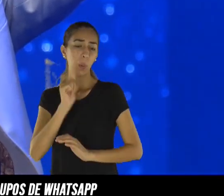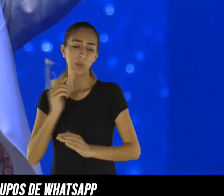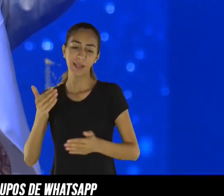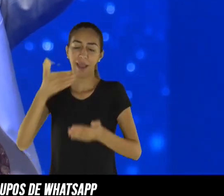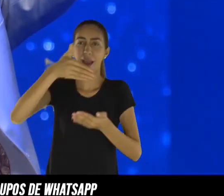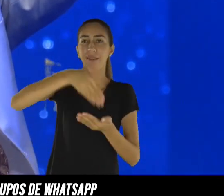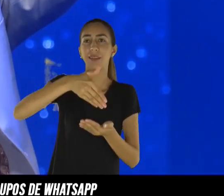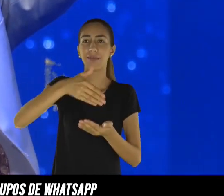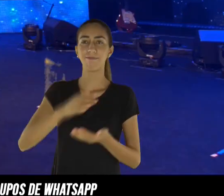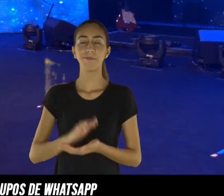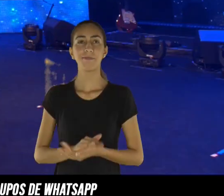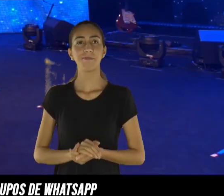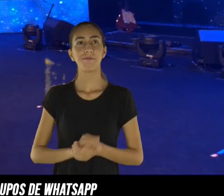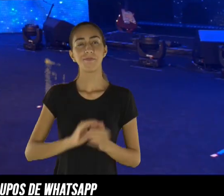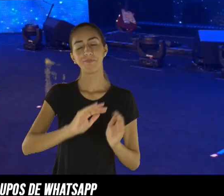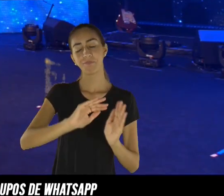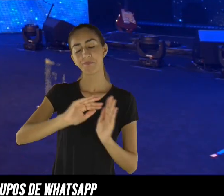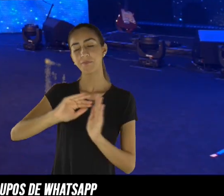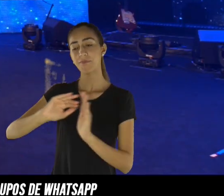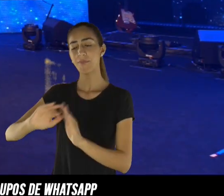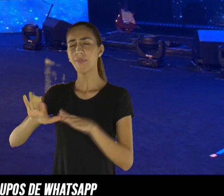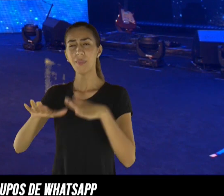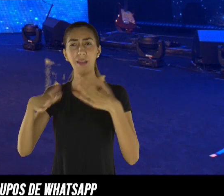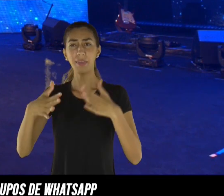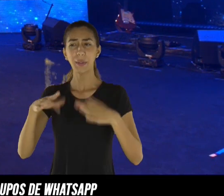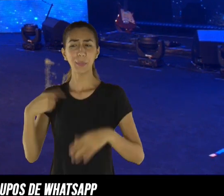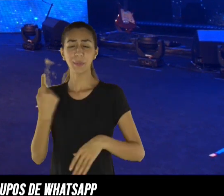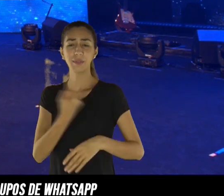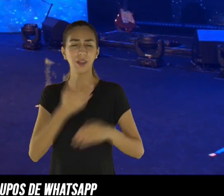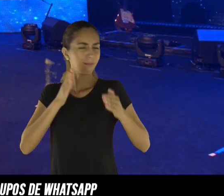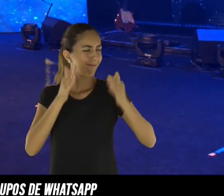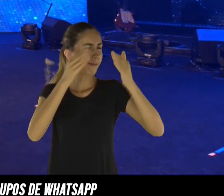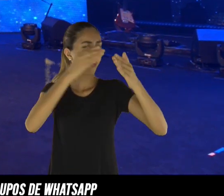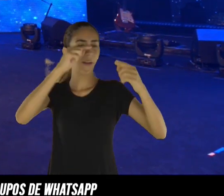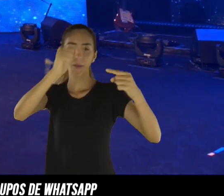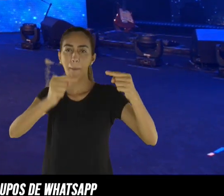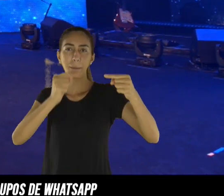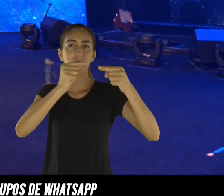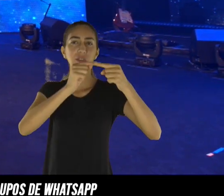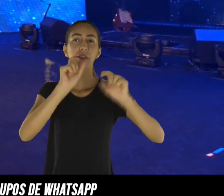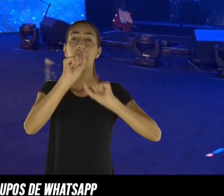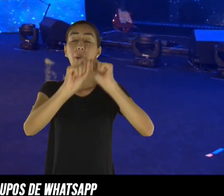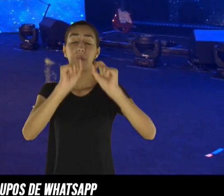é minha empresa, prioridade é ser arrebatado. Só que tudo vai ficar, você não consegue levar nada.